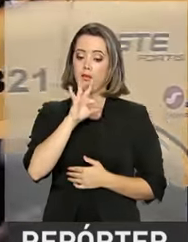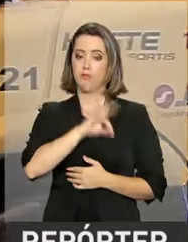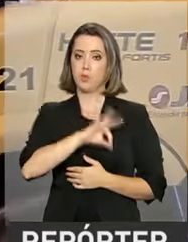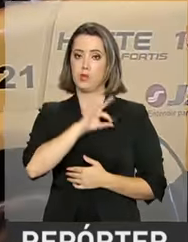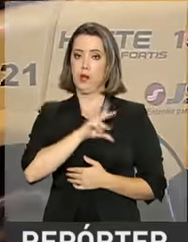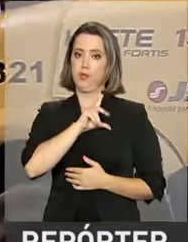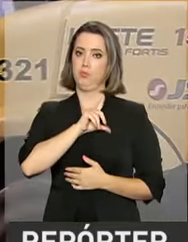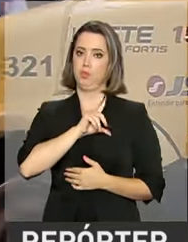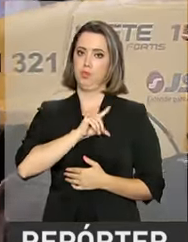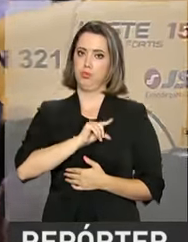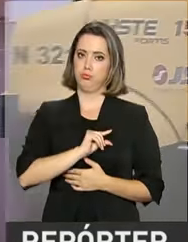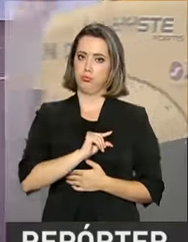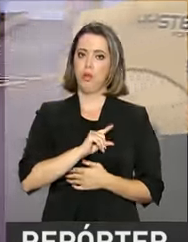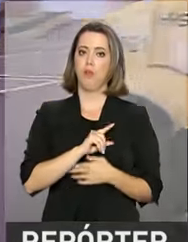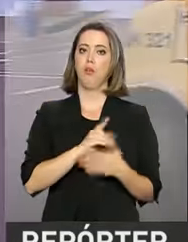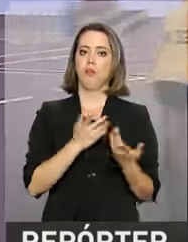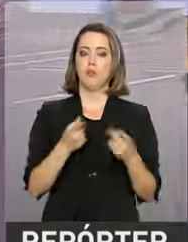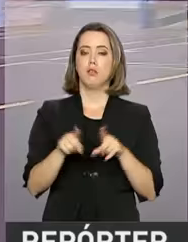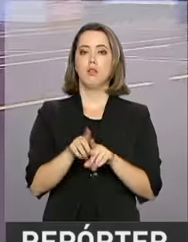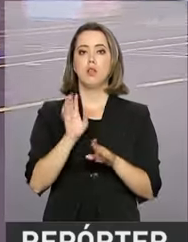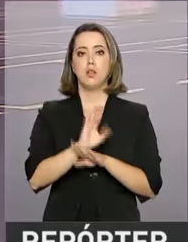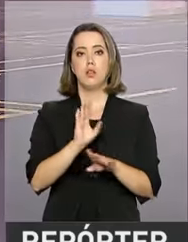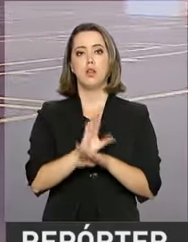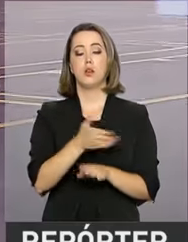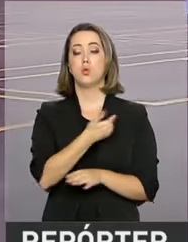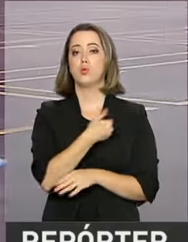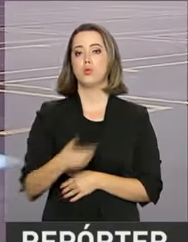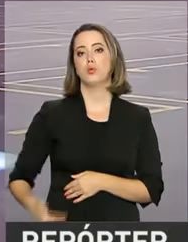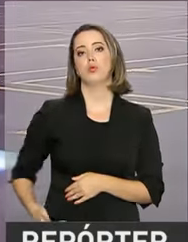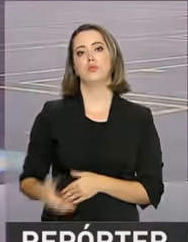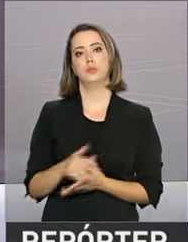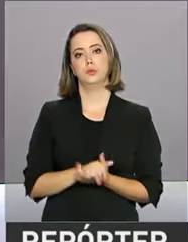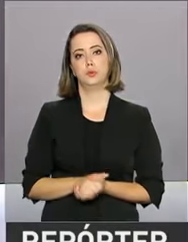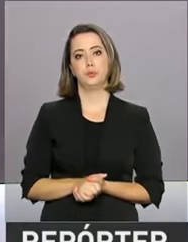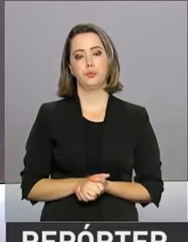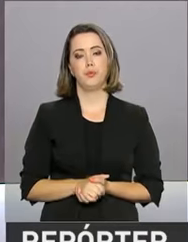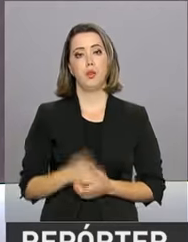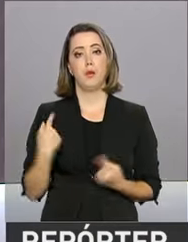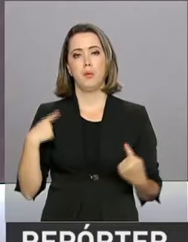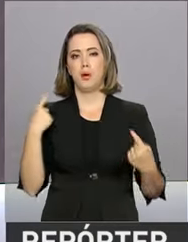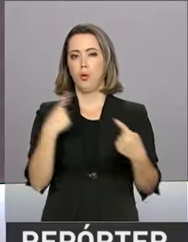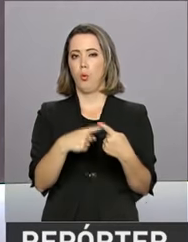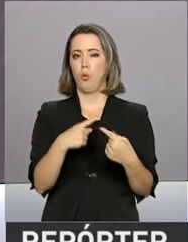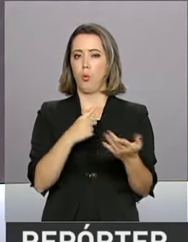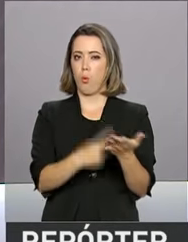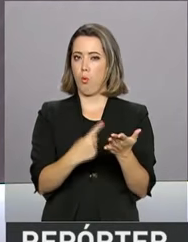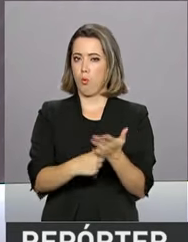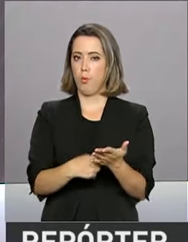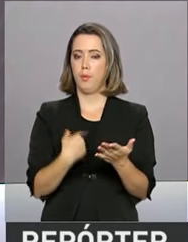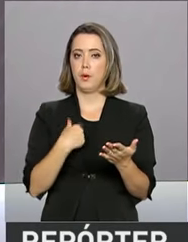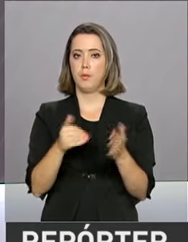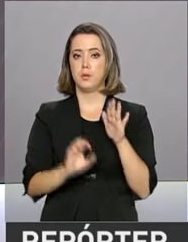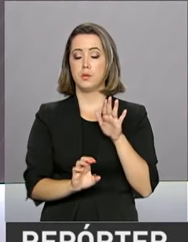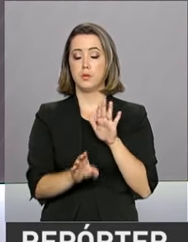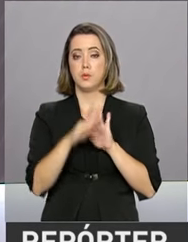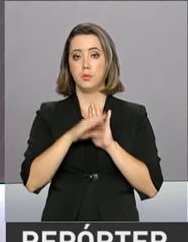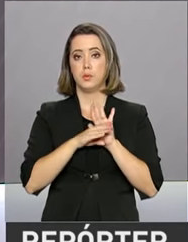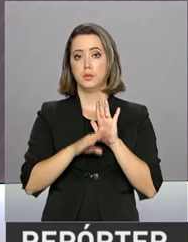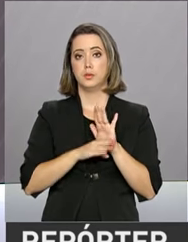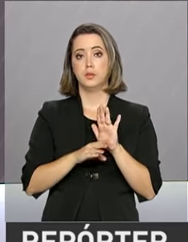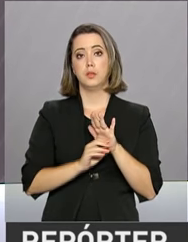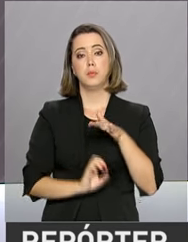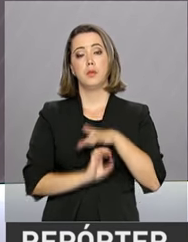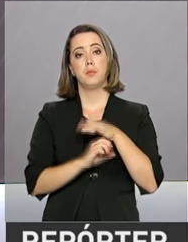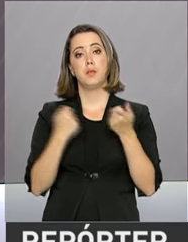proporcional dos salários e ajuda financeira do governo para aderir ao programa a empresa interessada deve assinar